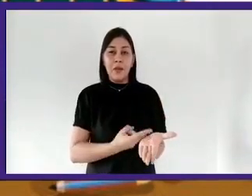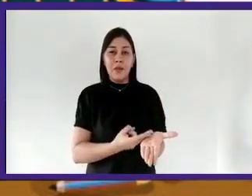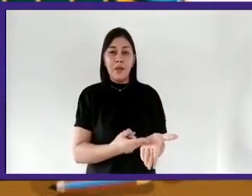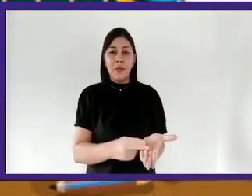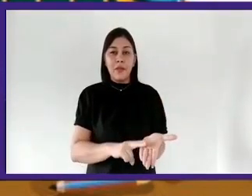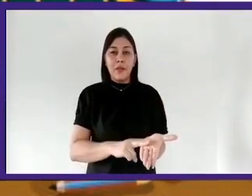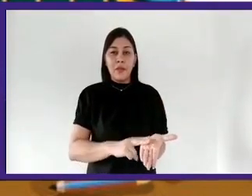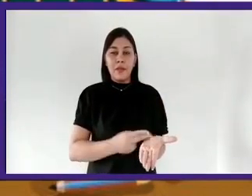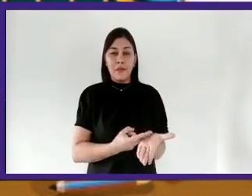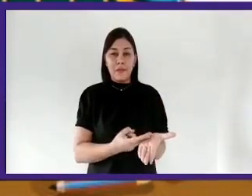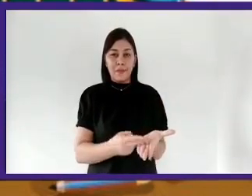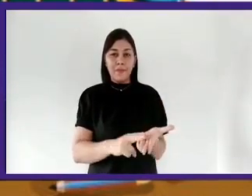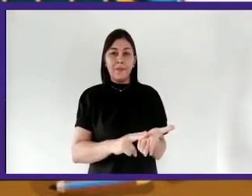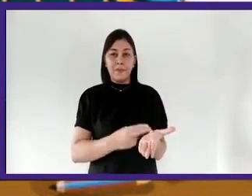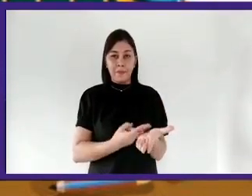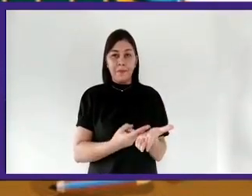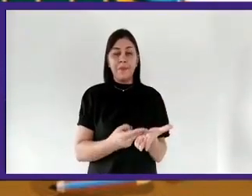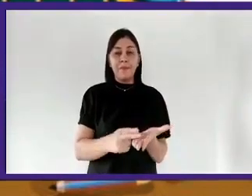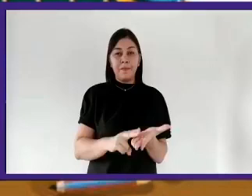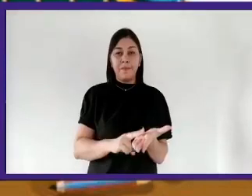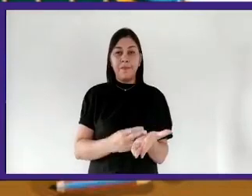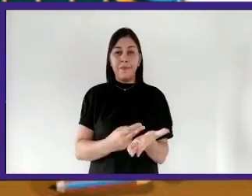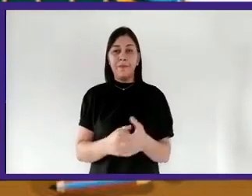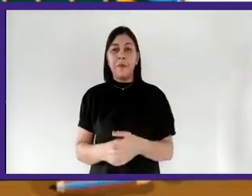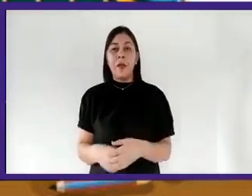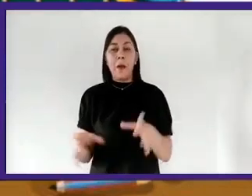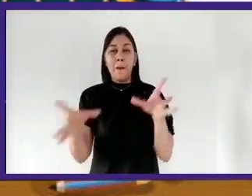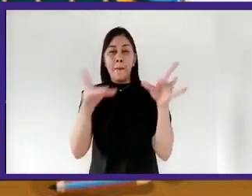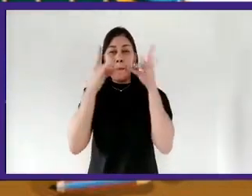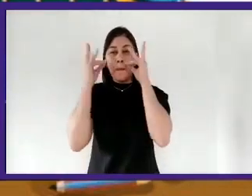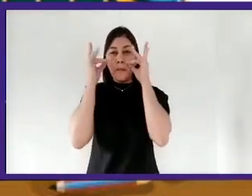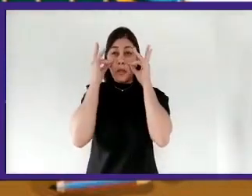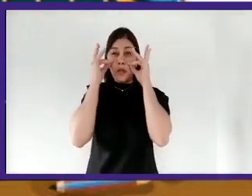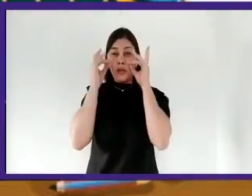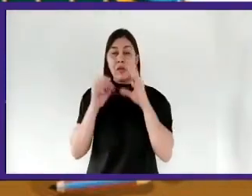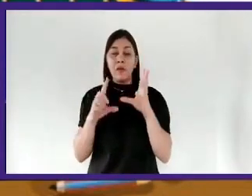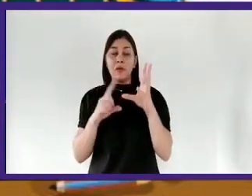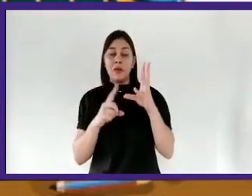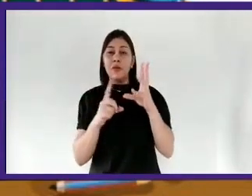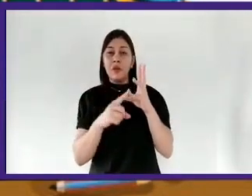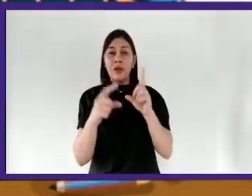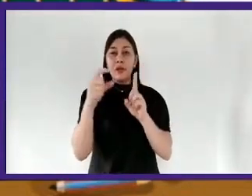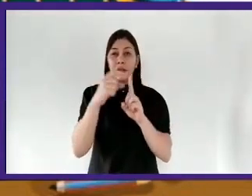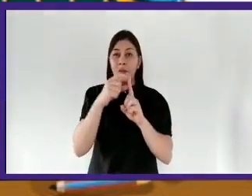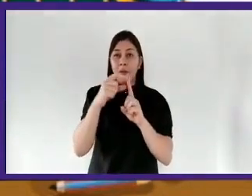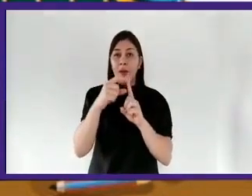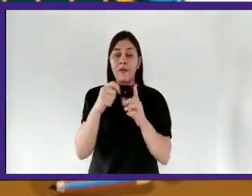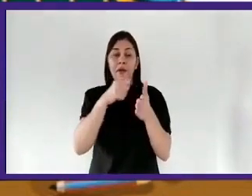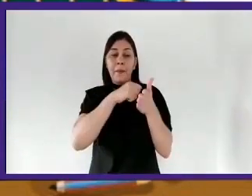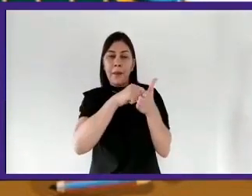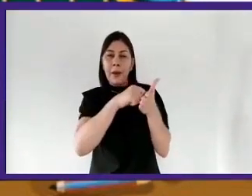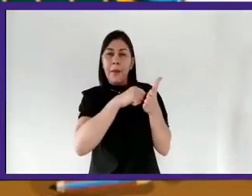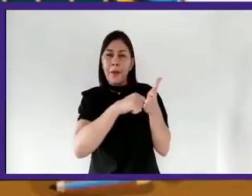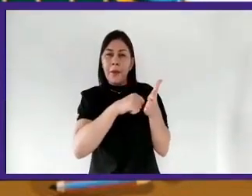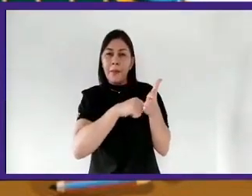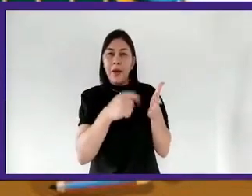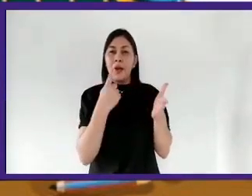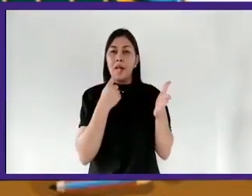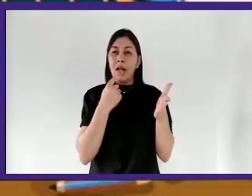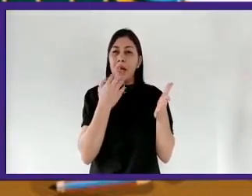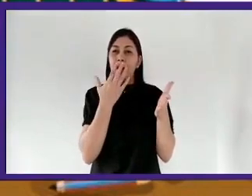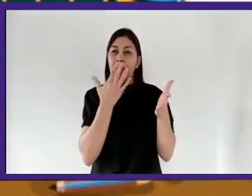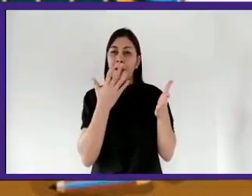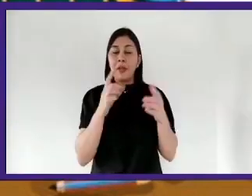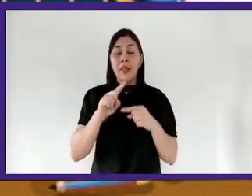manteiga. Olha aqui, manteiga. Vão prestando atenção que as vogais das palavras estão marcadas. Em